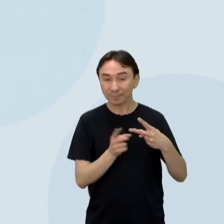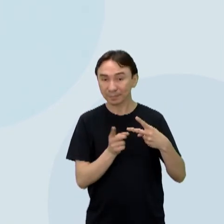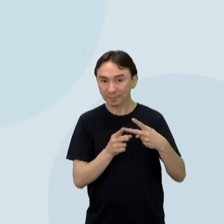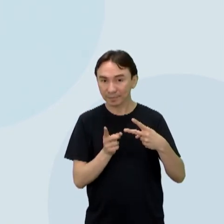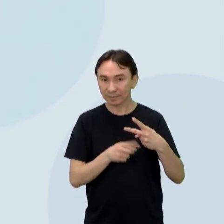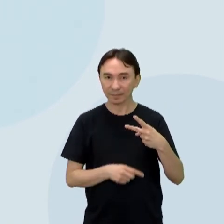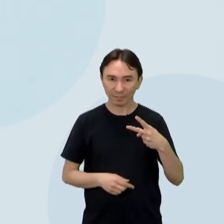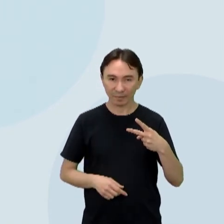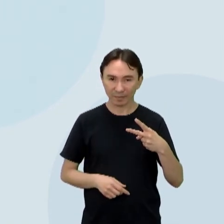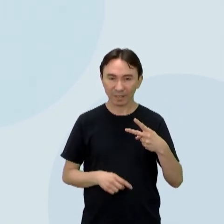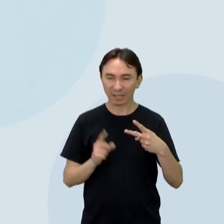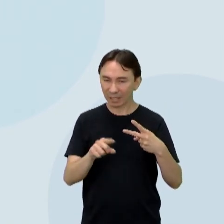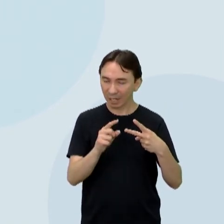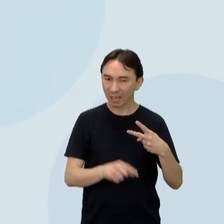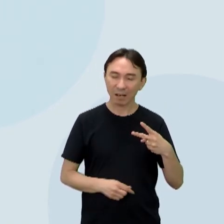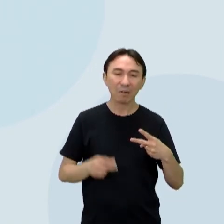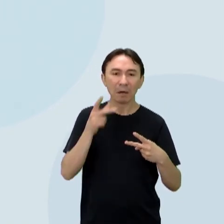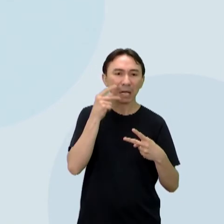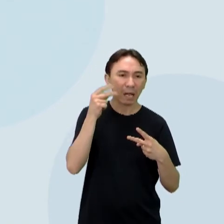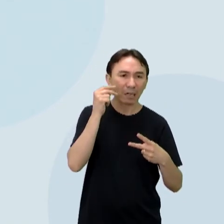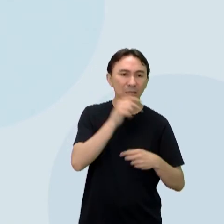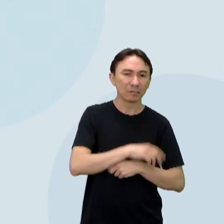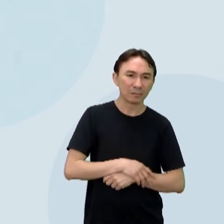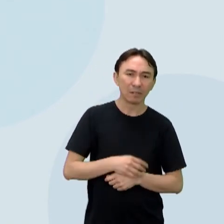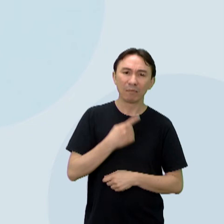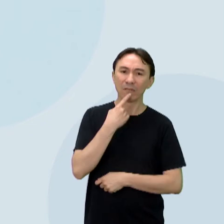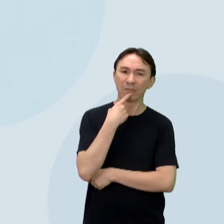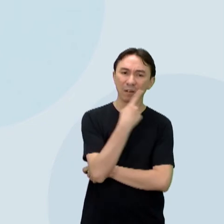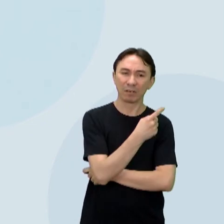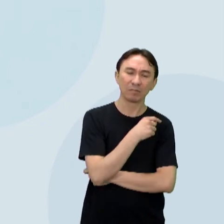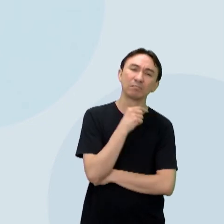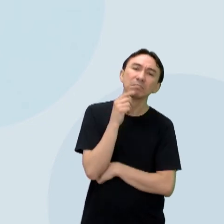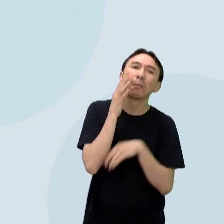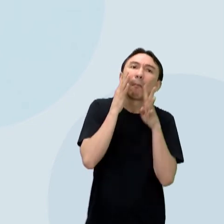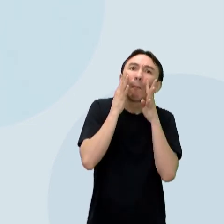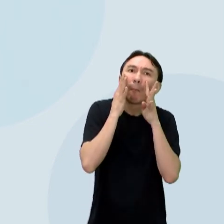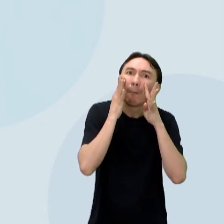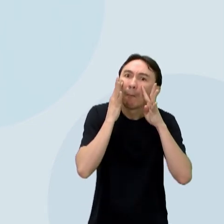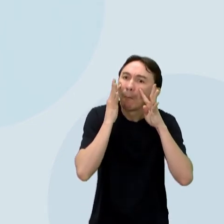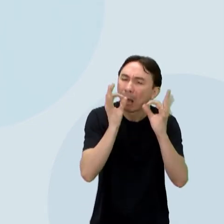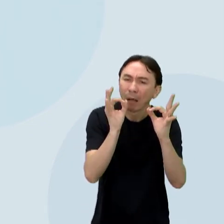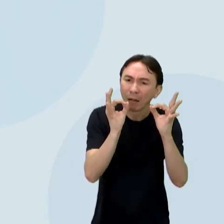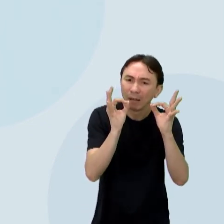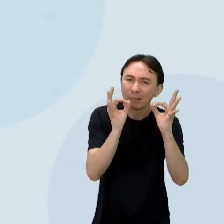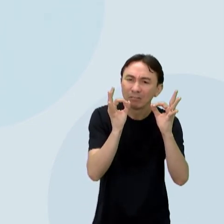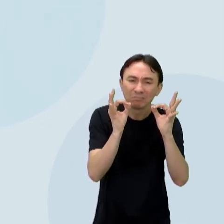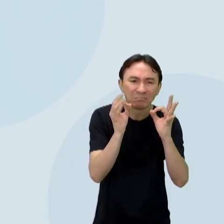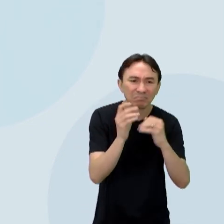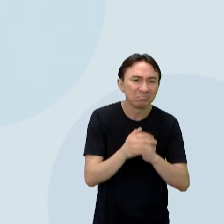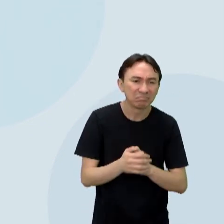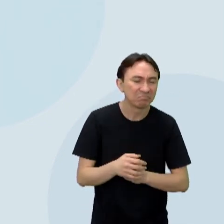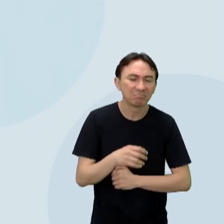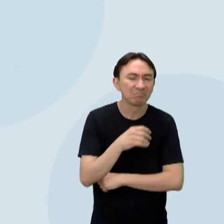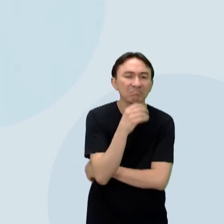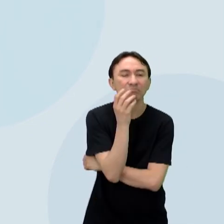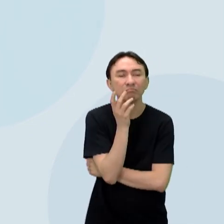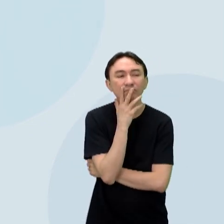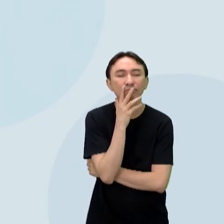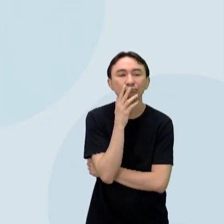expressão concentrada do gato, se a gente observar o primeiro momento, o gato está lá, paradinho,